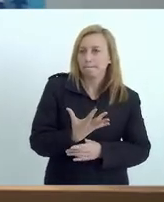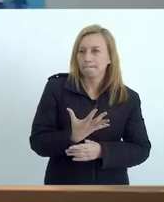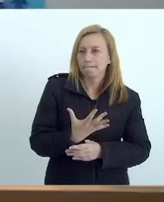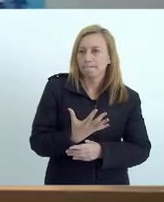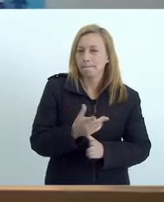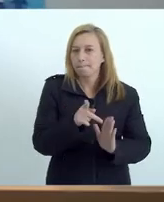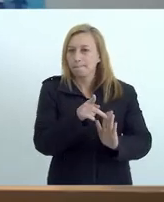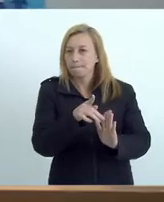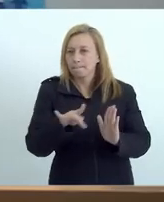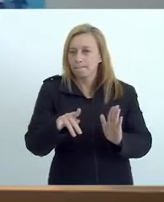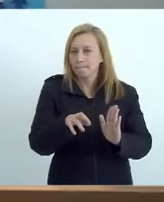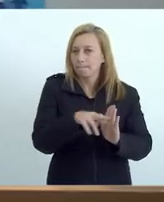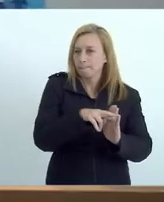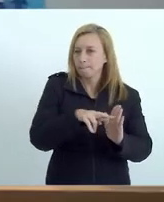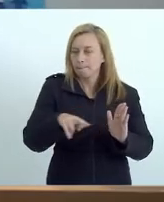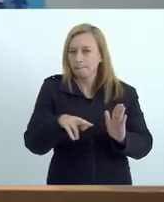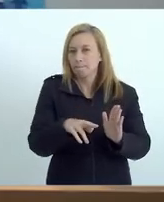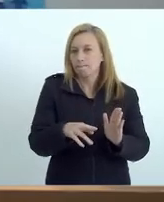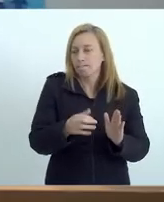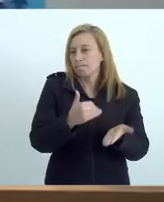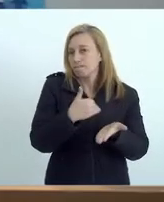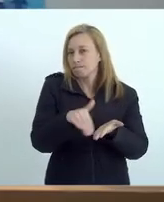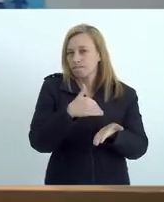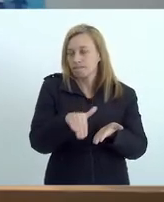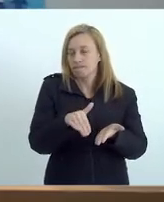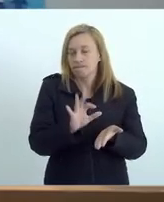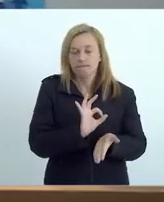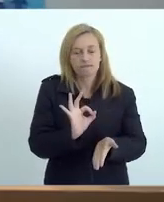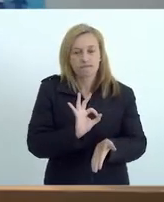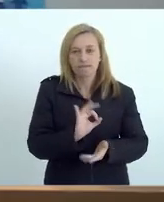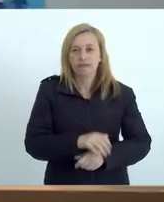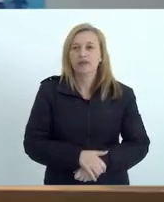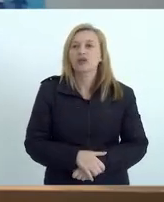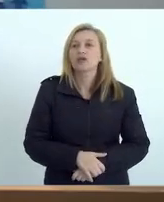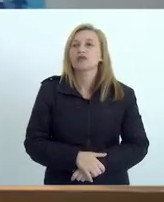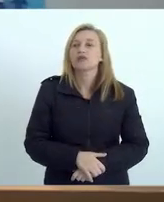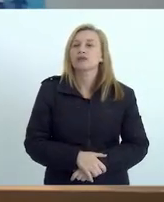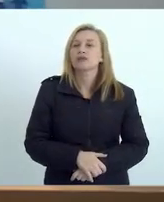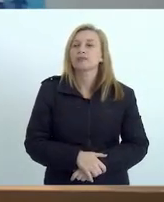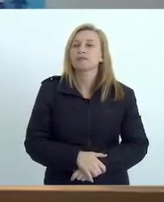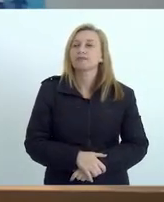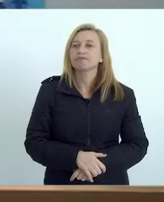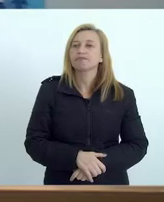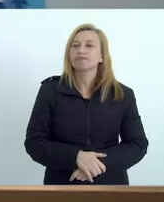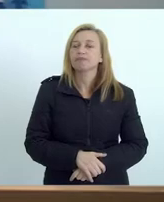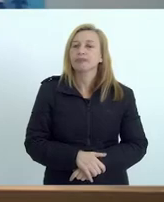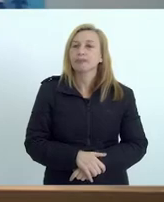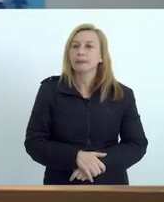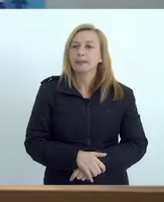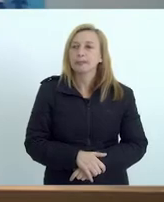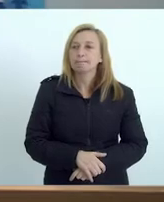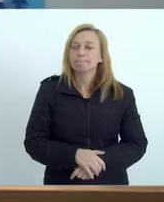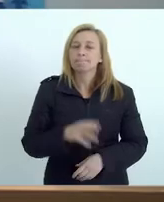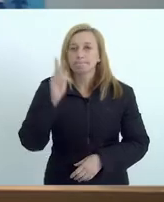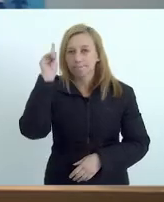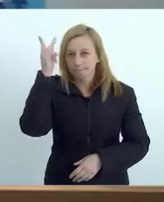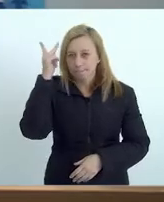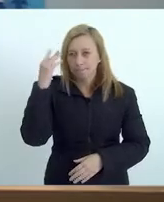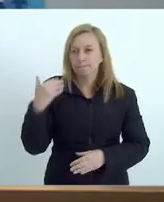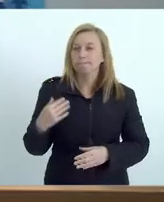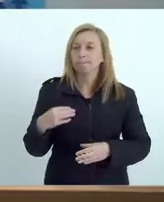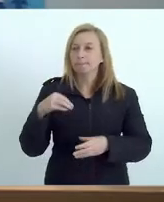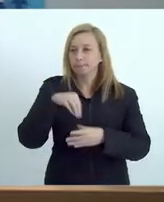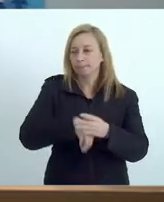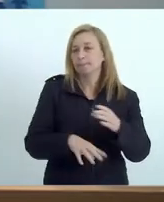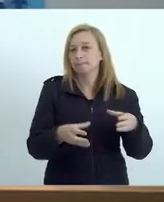uma portaria uma resolução do secretário uma portaria do comandante geral isso vem é isso esse histórico num